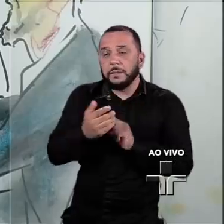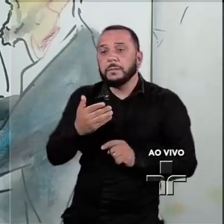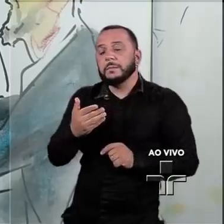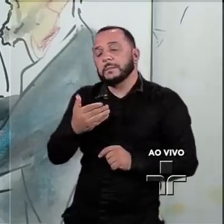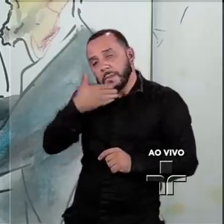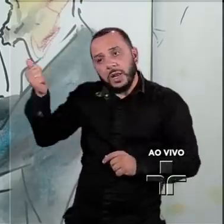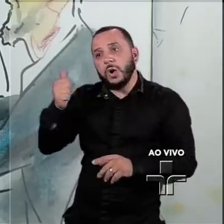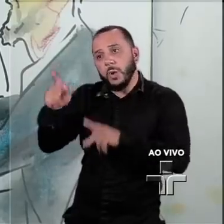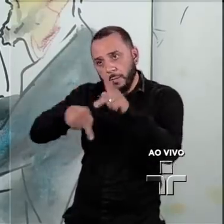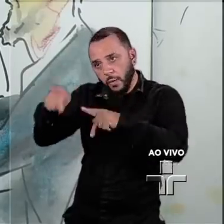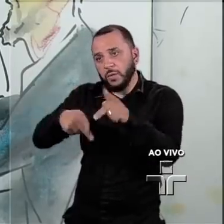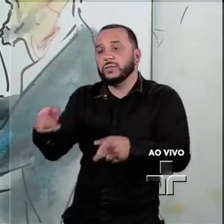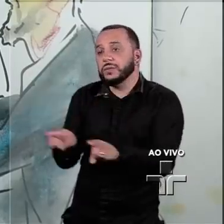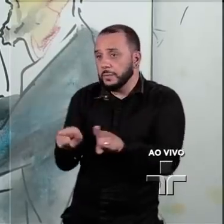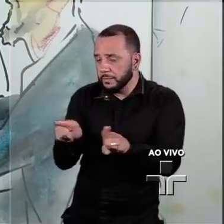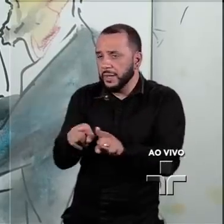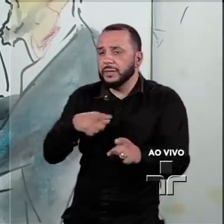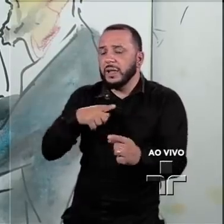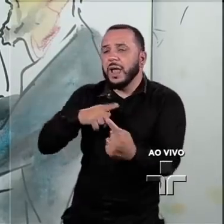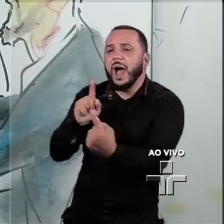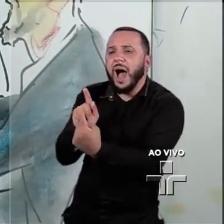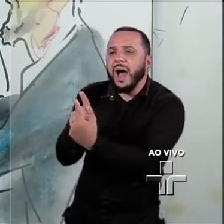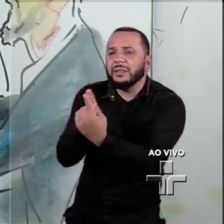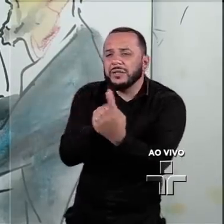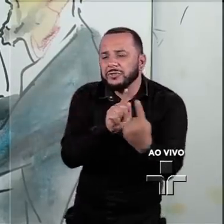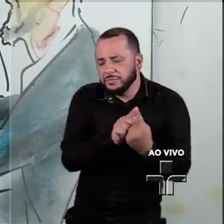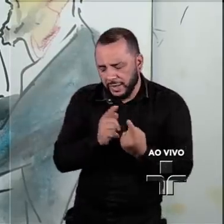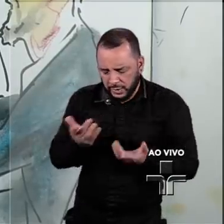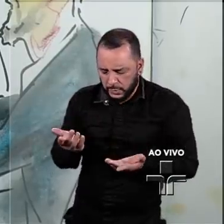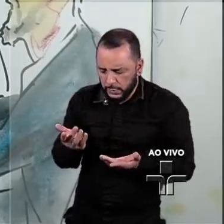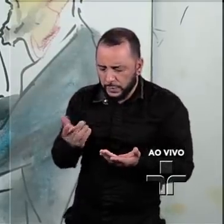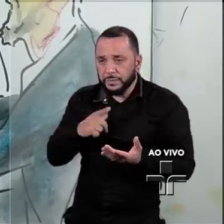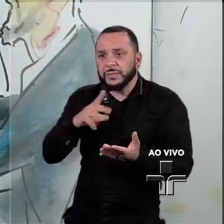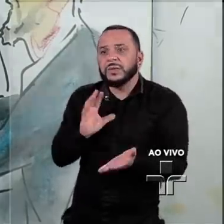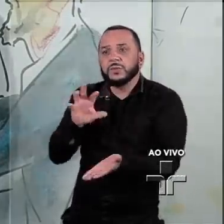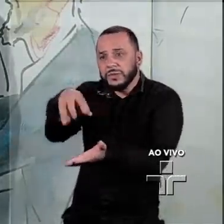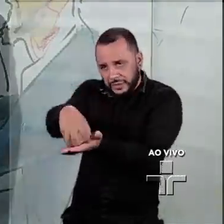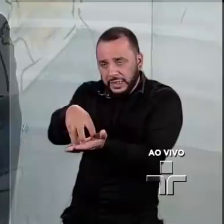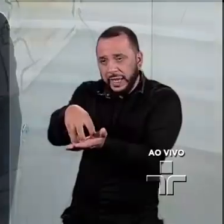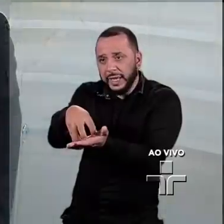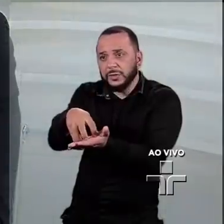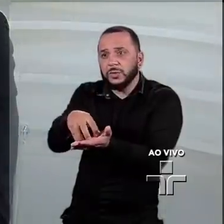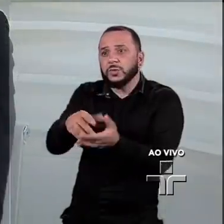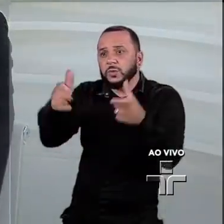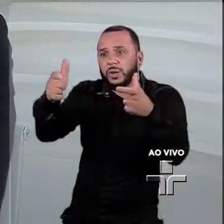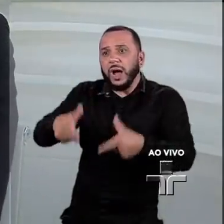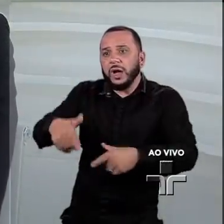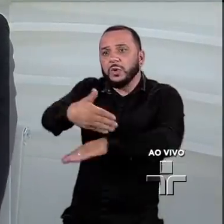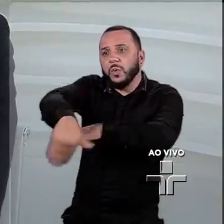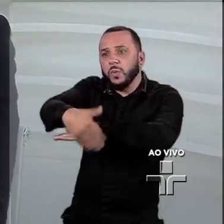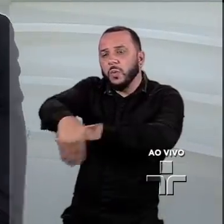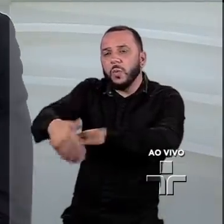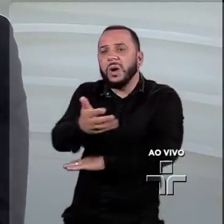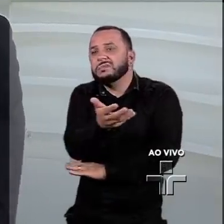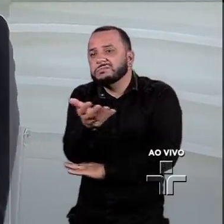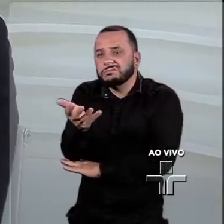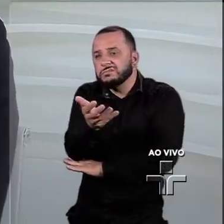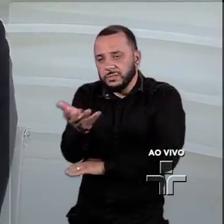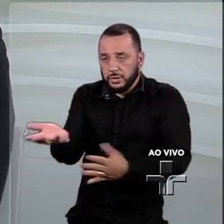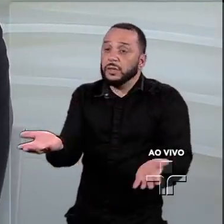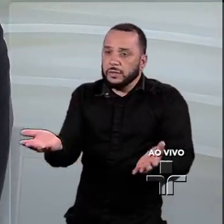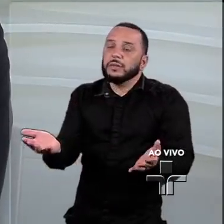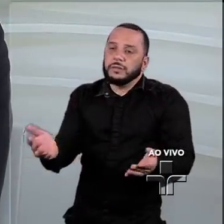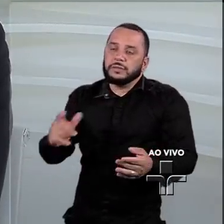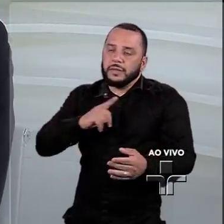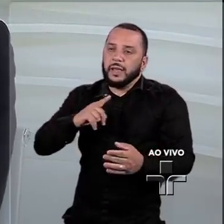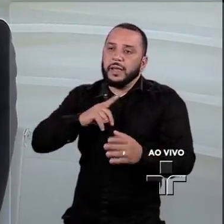forma que a questão do atendimento nos centros de população em situação de rua é uma grande reclamação, também é uma grande